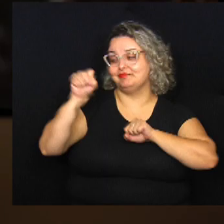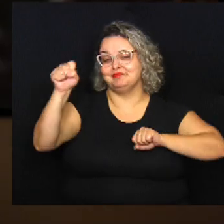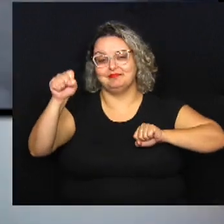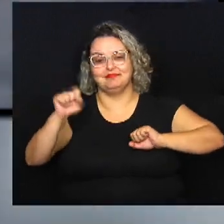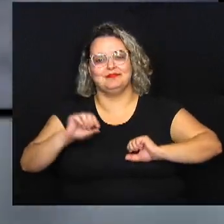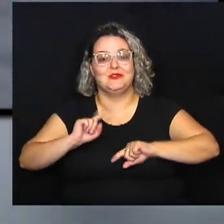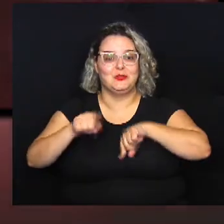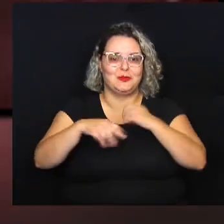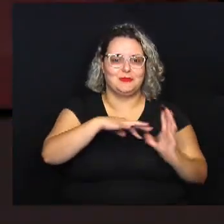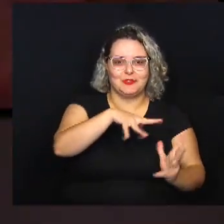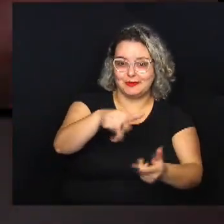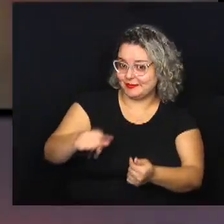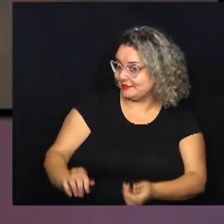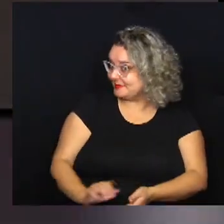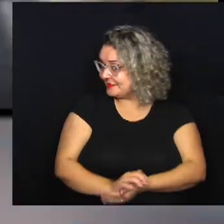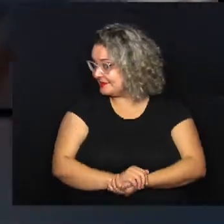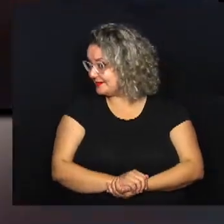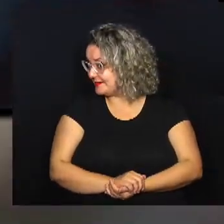interplanetários.